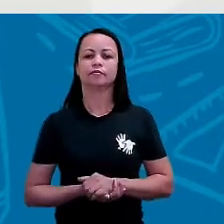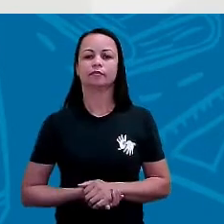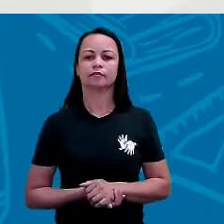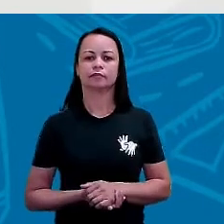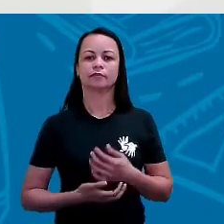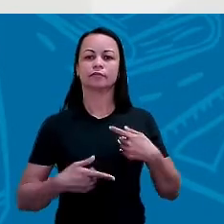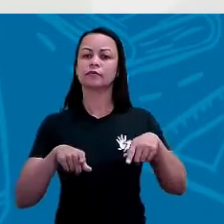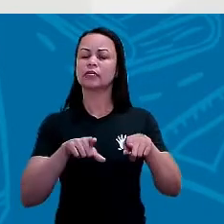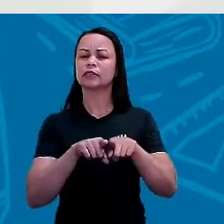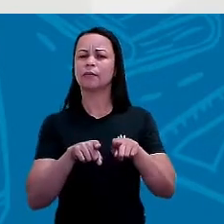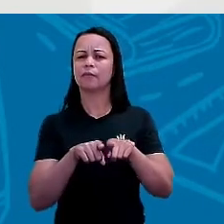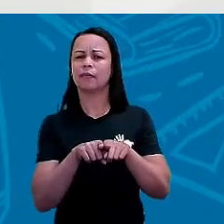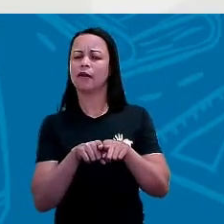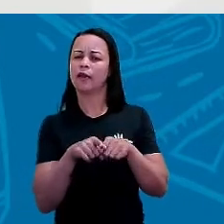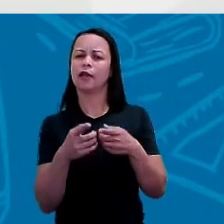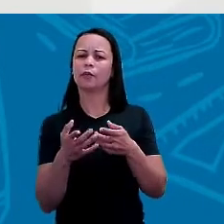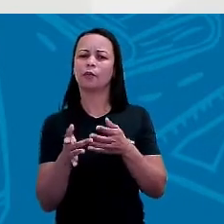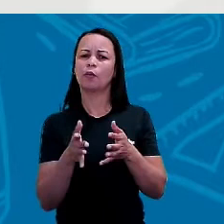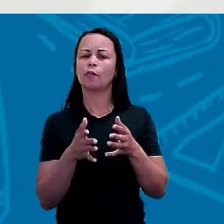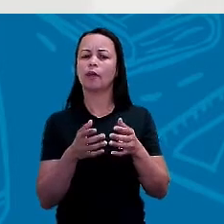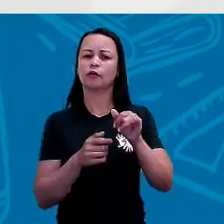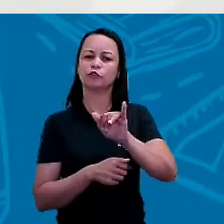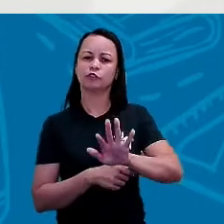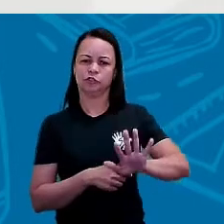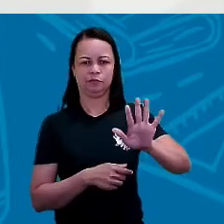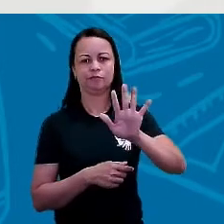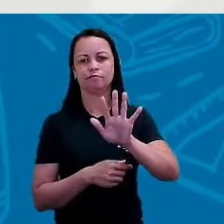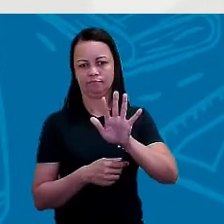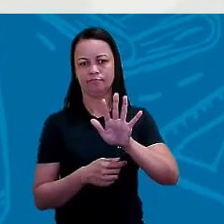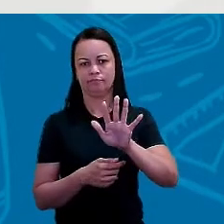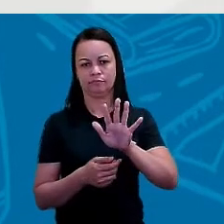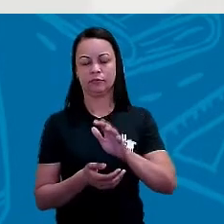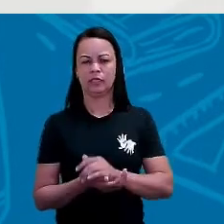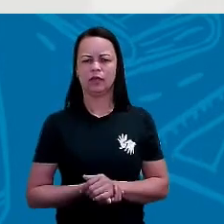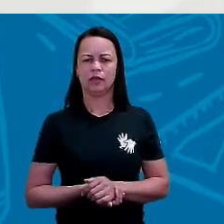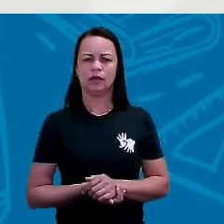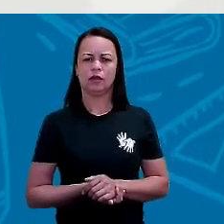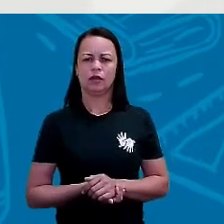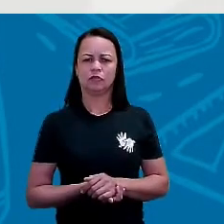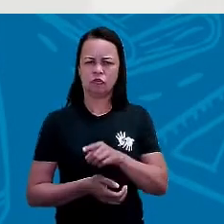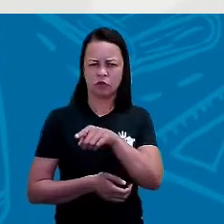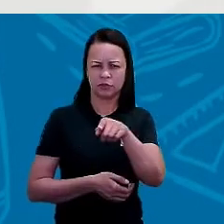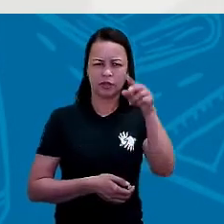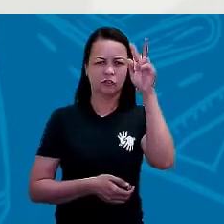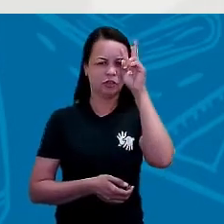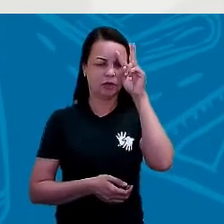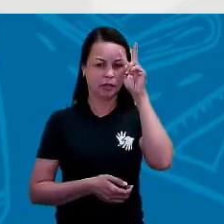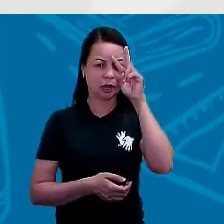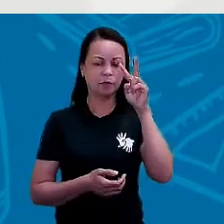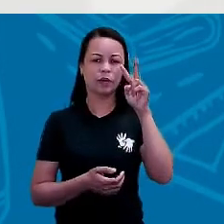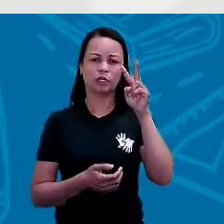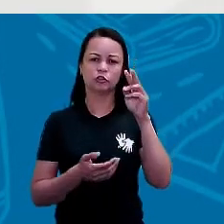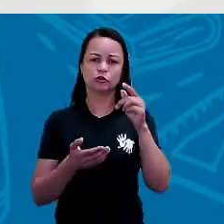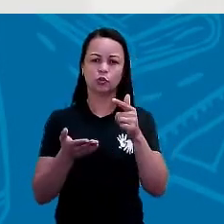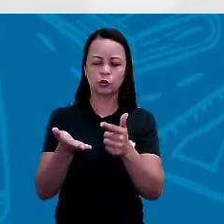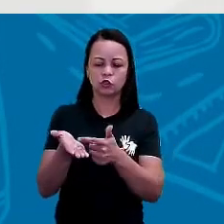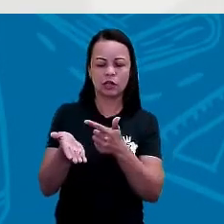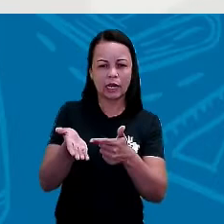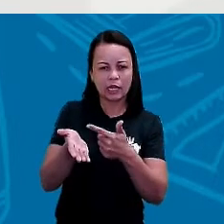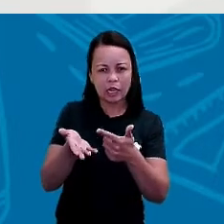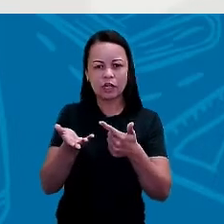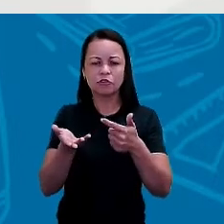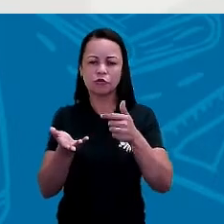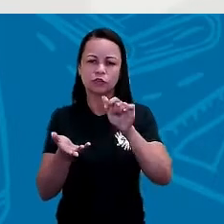E também por meio de imagens. Quem aí lembra daqueles livros ilustrados, né? Os